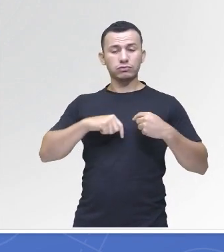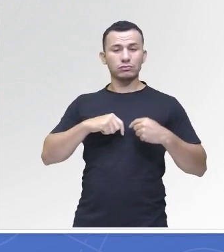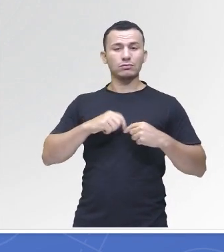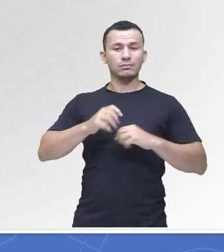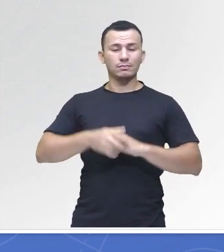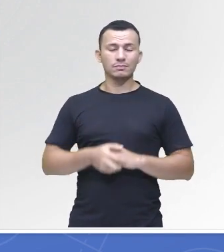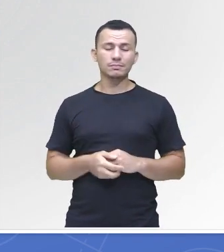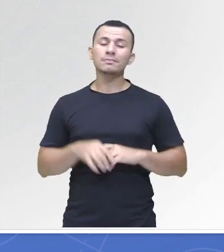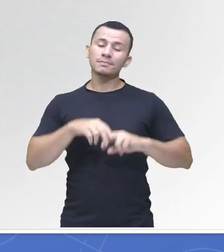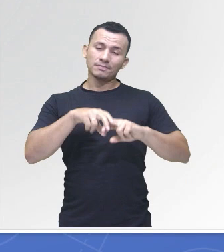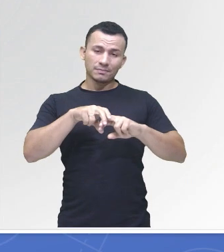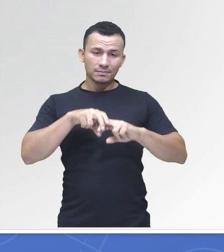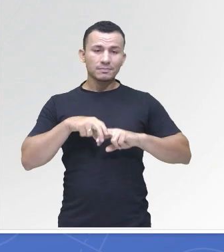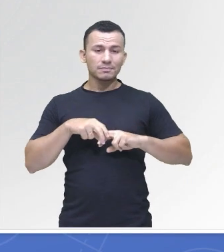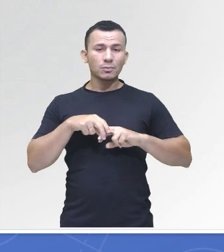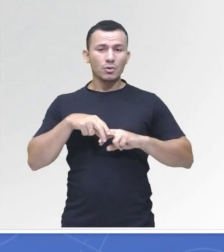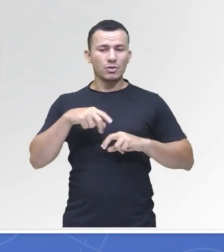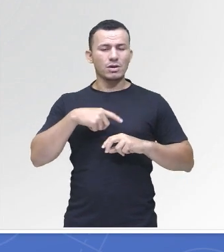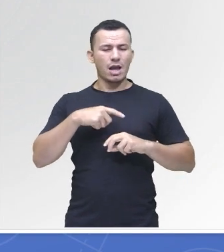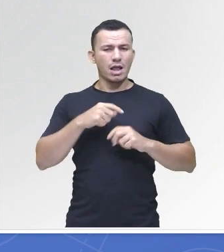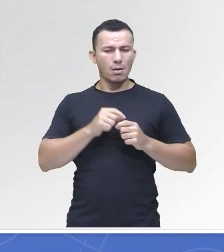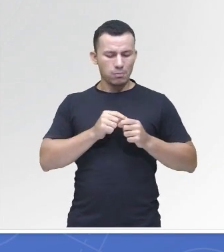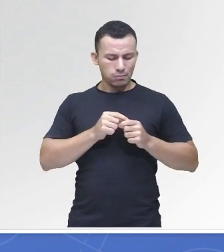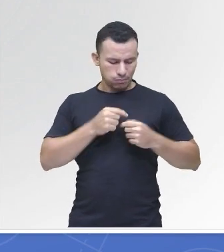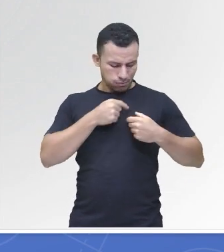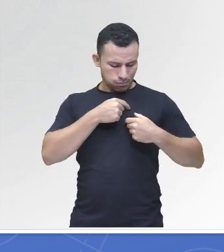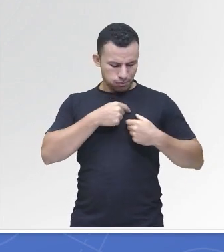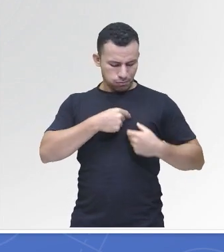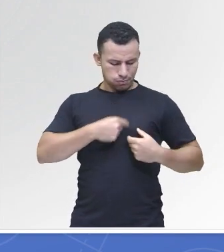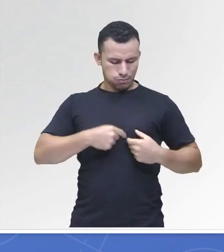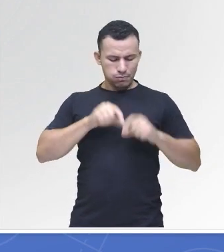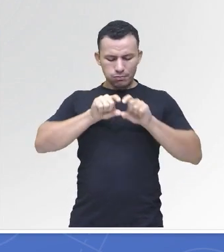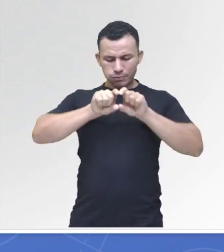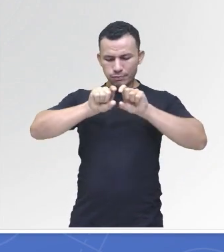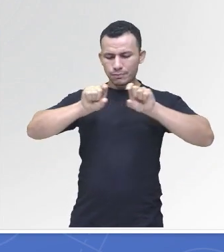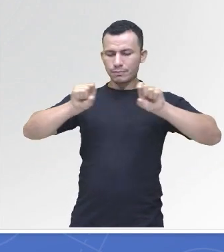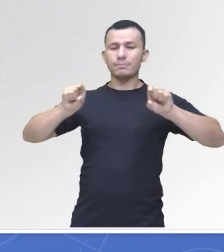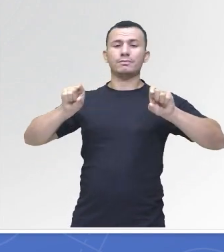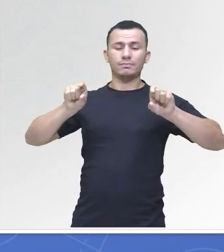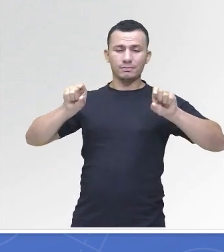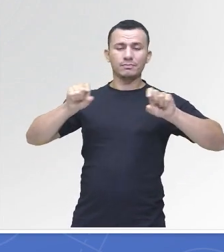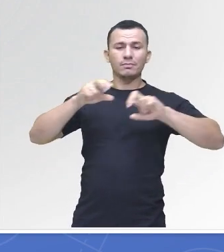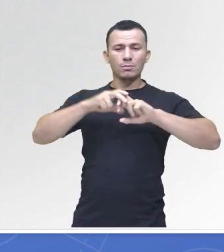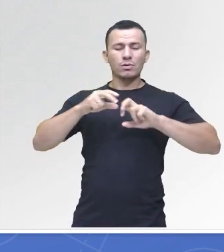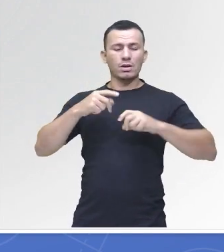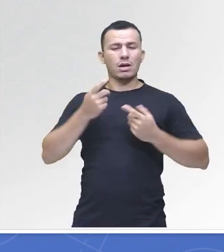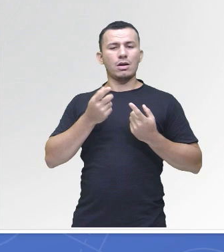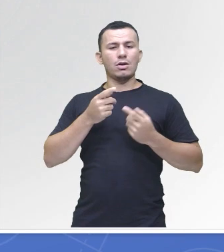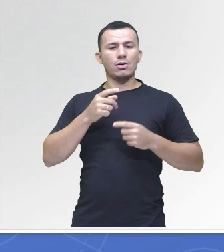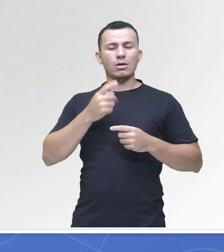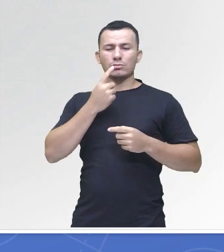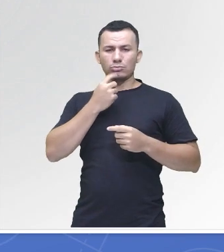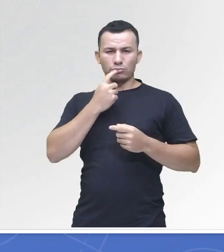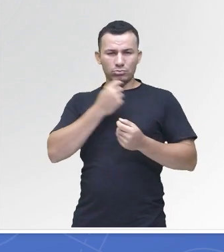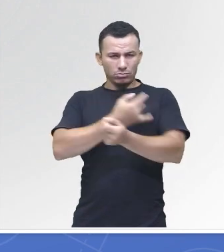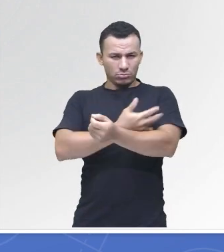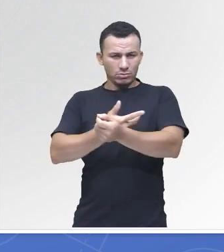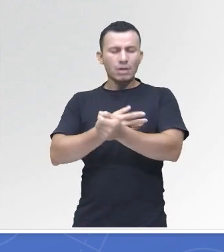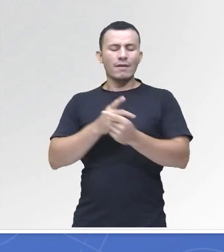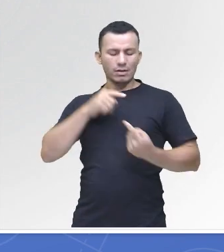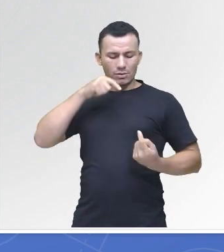pressão. Por isso que ela tem essa musculatura, esse tecido, né, de musculatura, porque ele vai contrair e relaxar